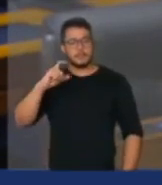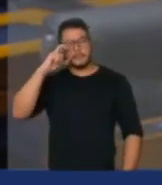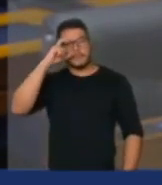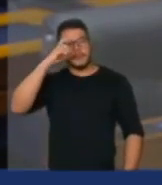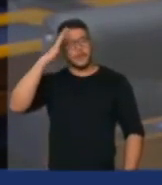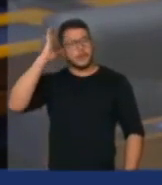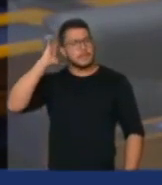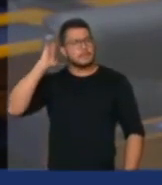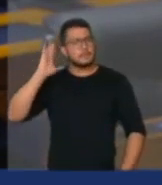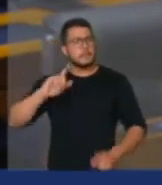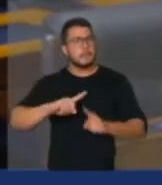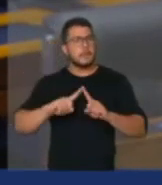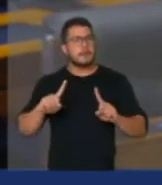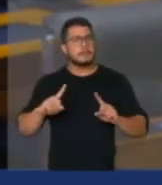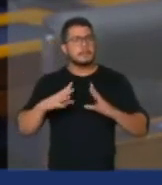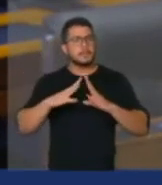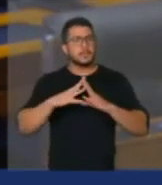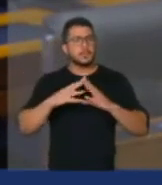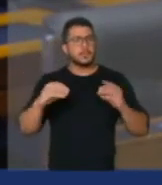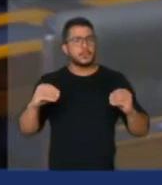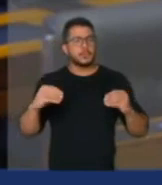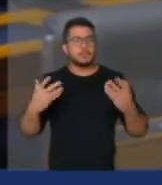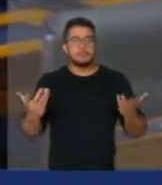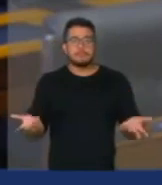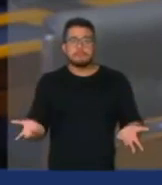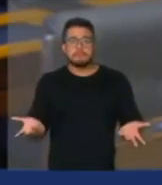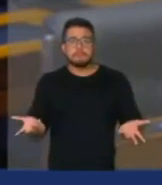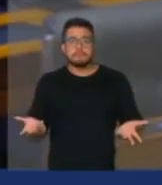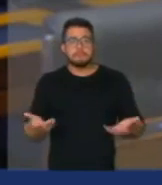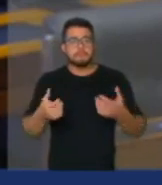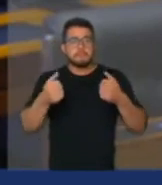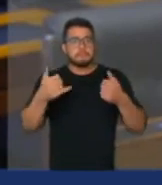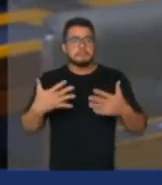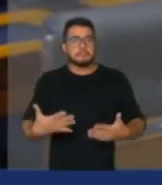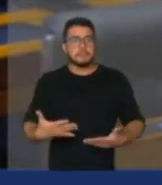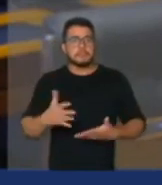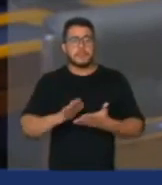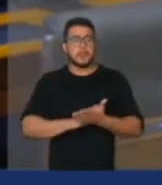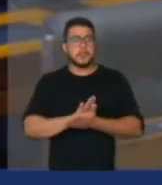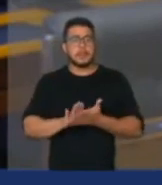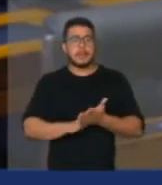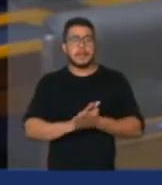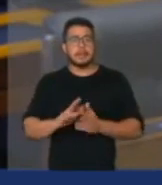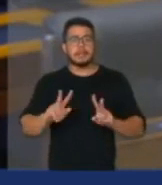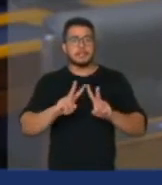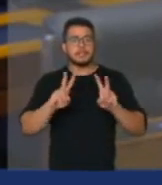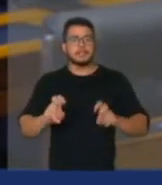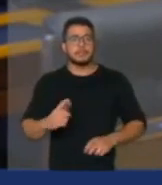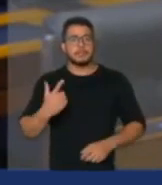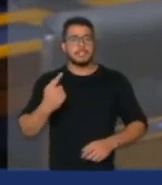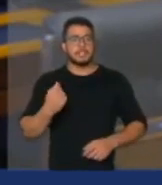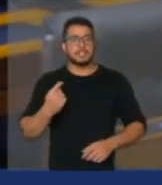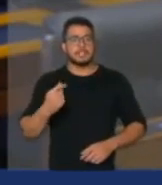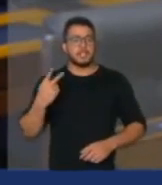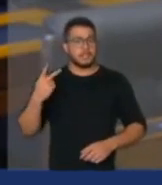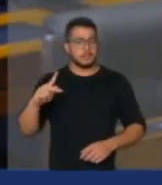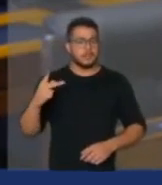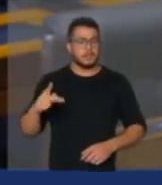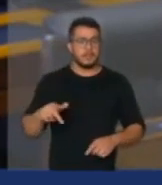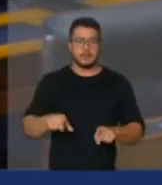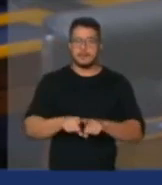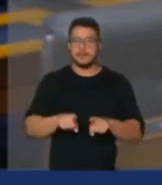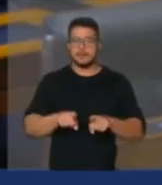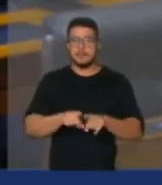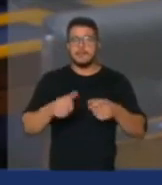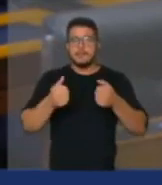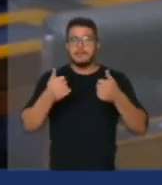o Paulo Guedes? Desapareceu, não vem explicar os seus dólares no exterior, não explica essas estranhas